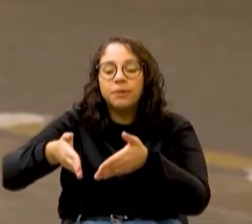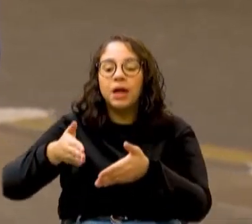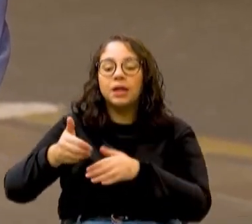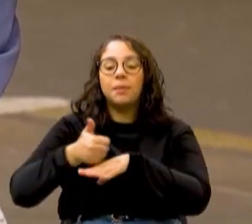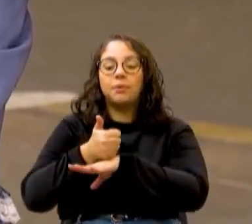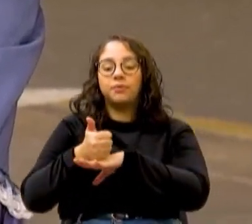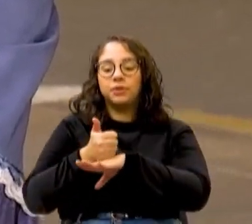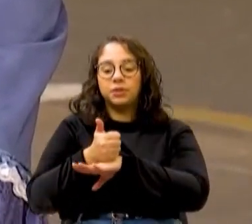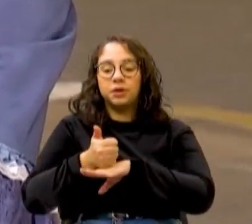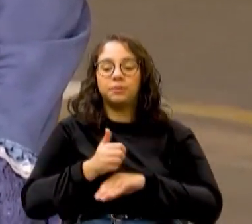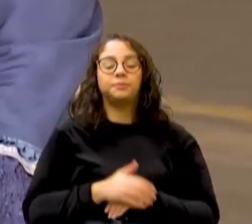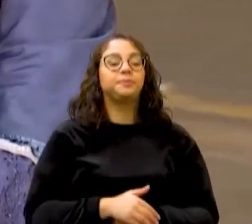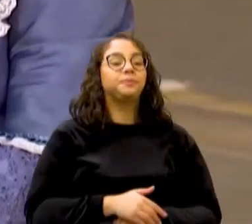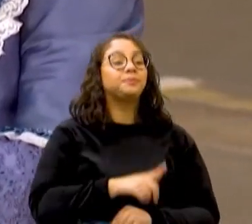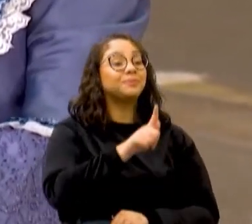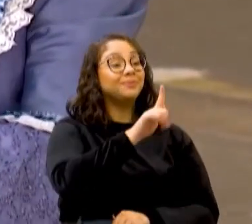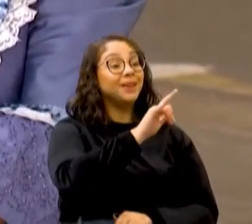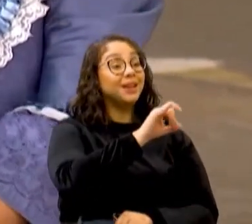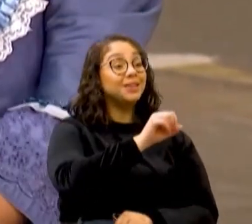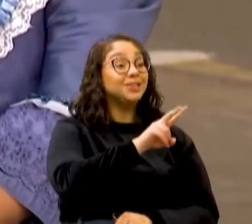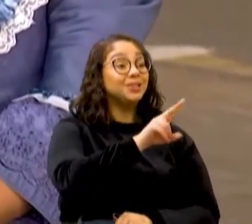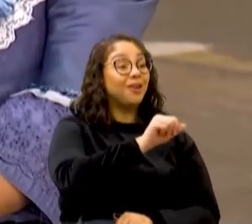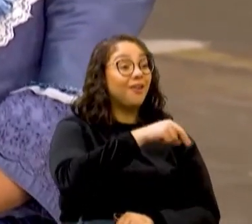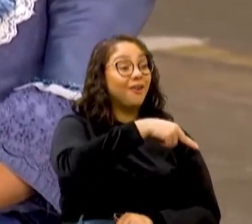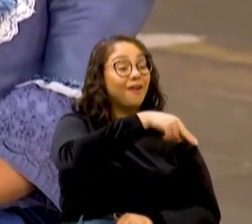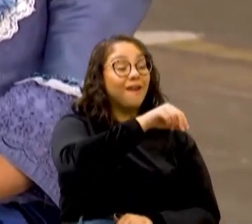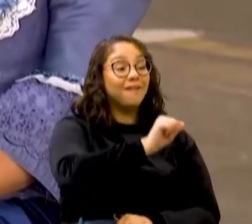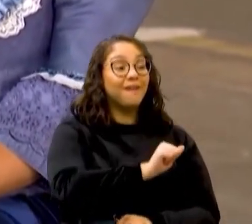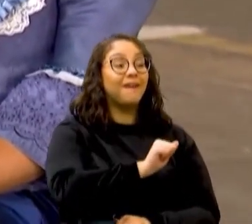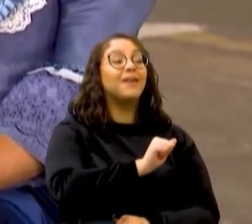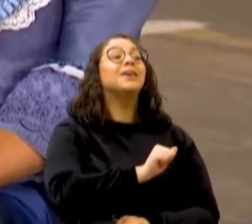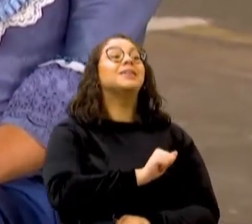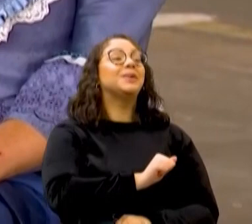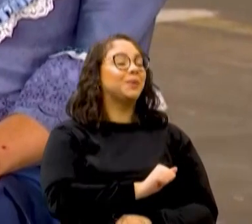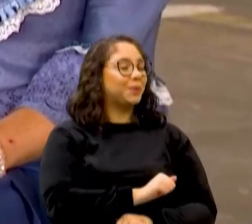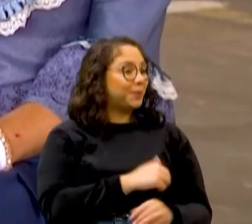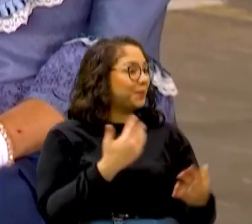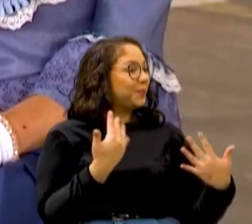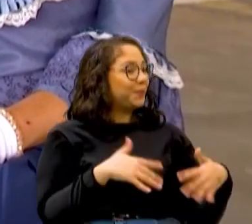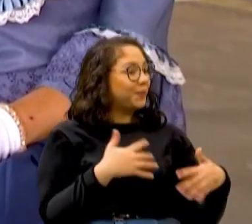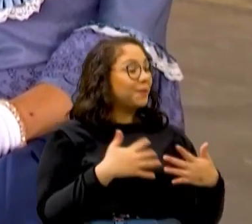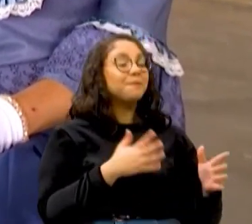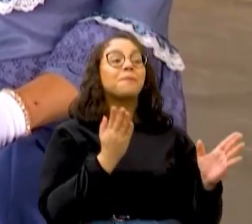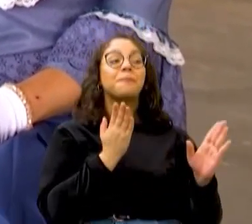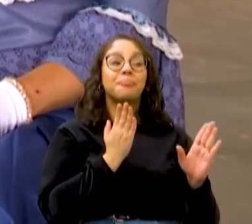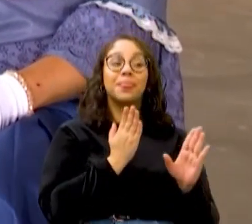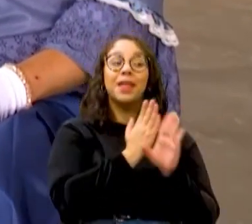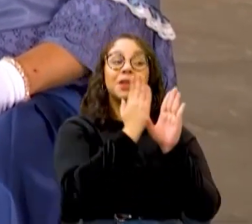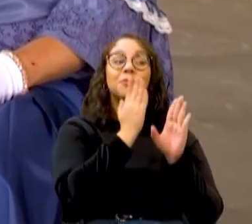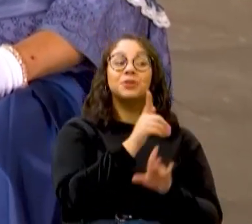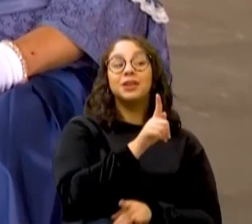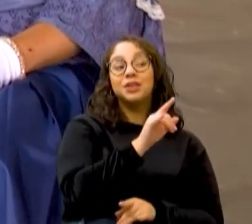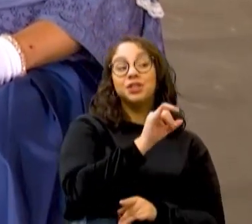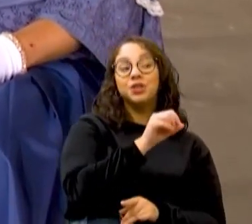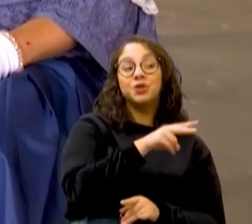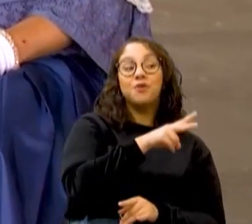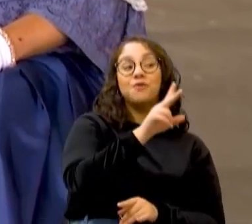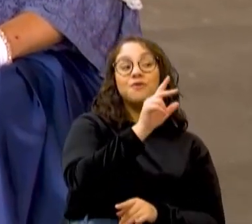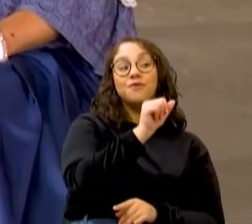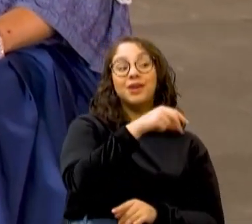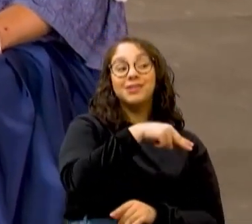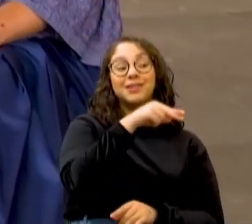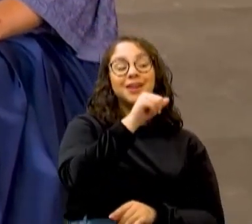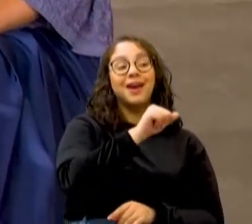profissão Giovana amatebol você vai encontrar a Giovana